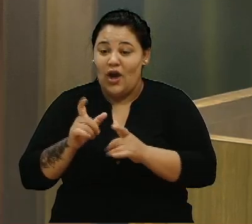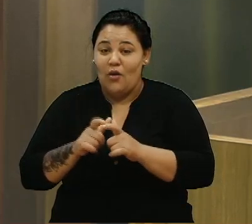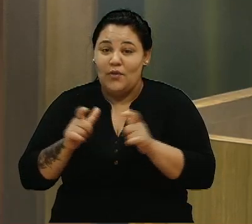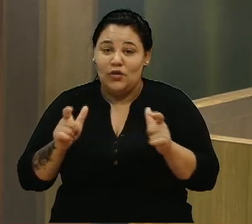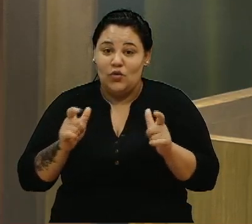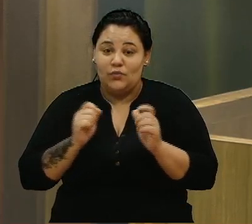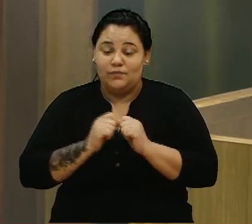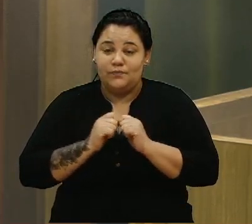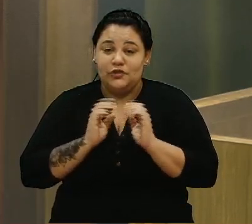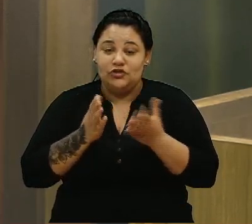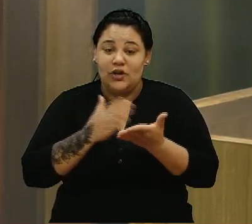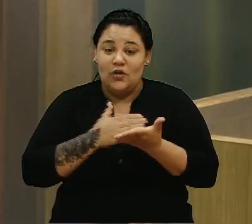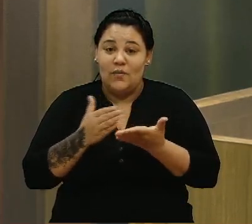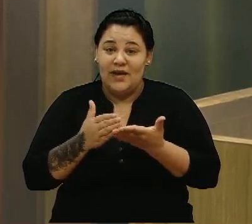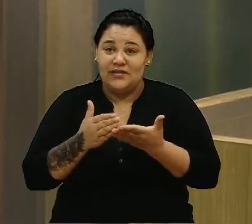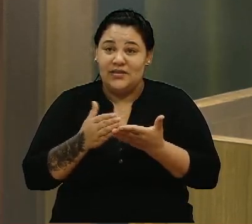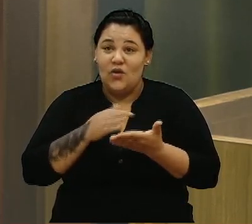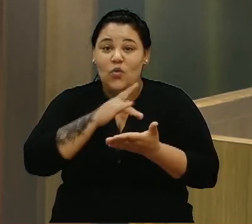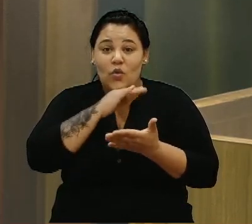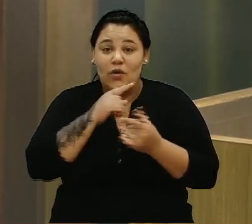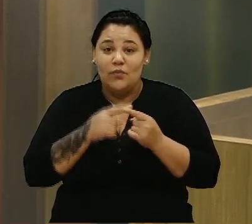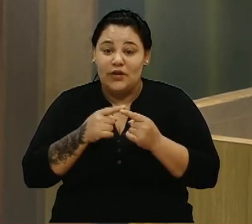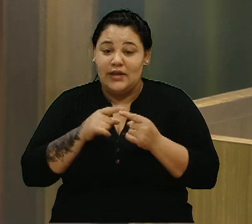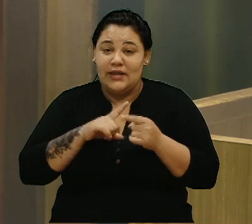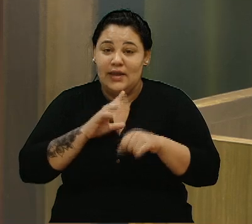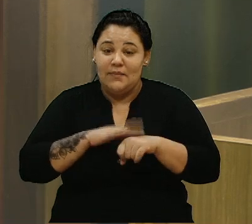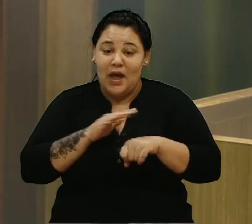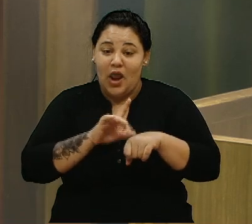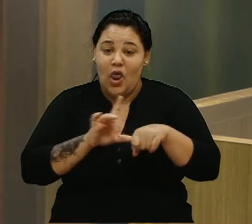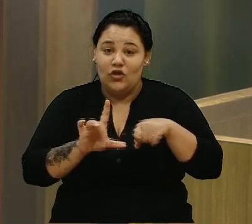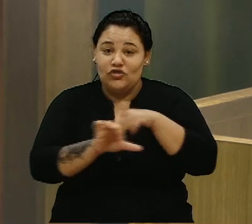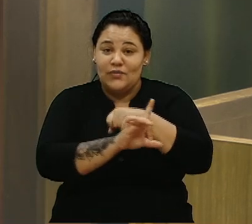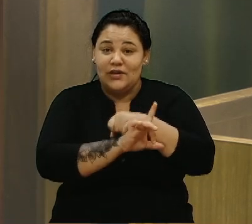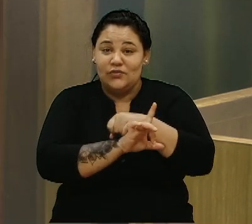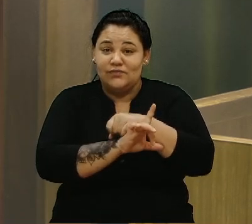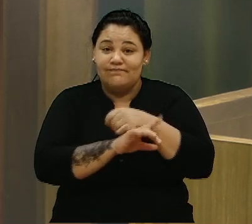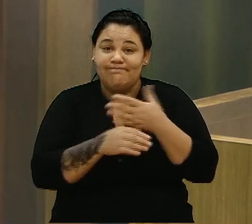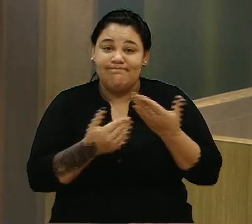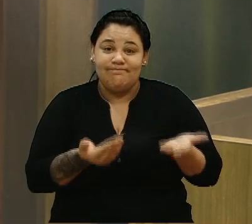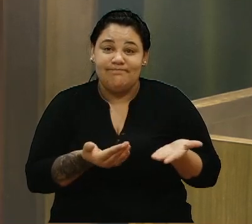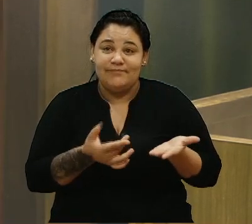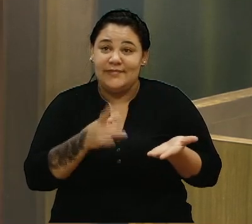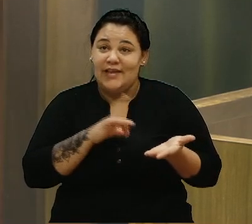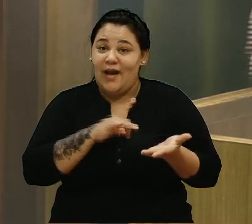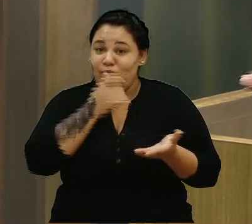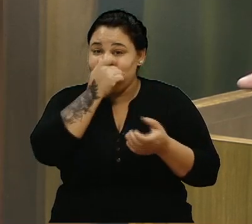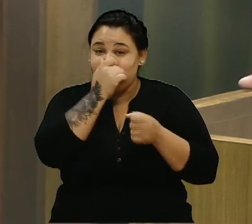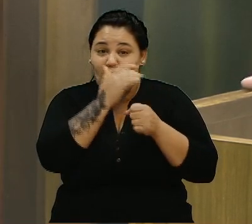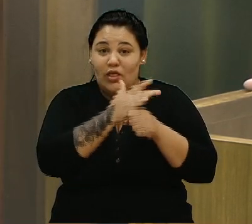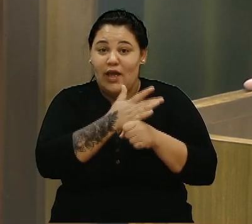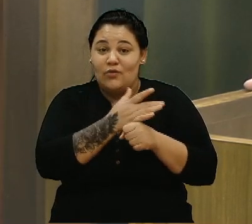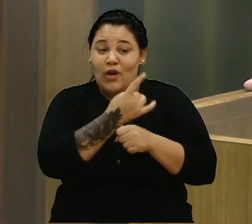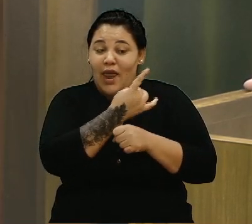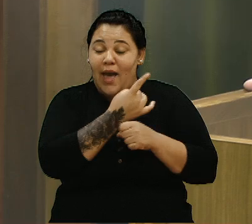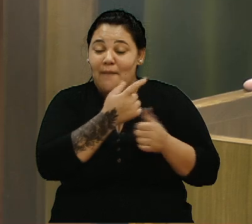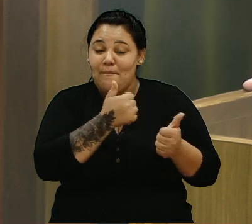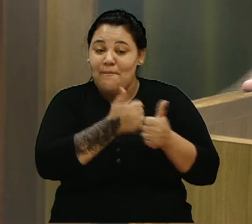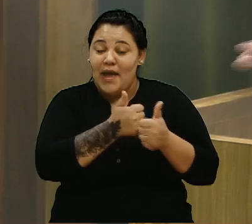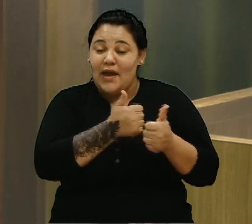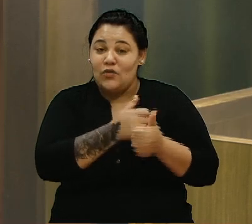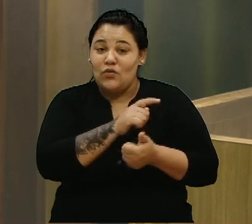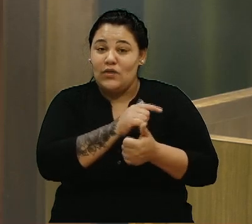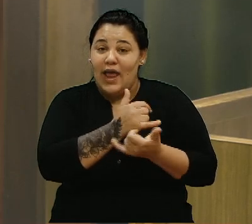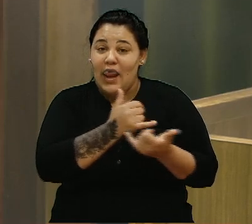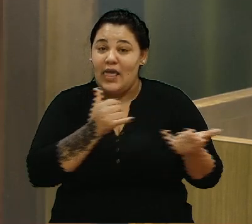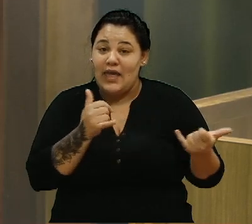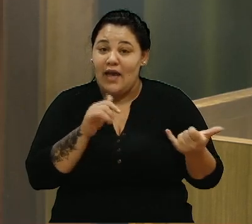mais loteamento. Então já a ampliação está lotada no Leonardo Murialdo. Lá perto de São Marquinhos da linha Feijó.